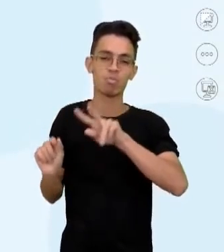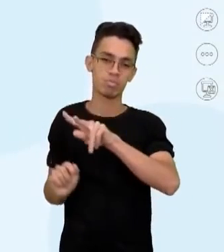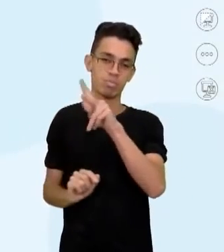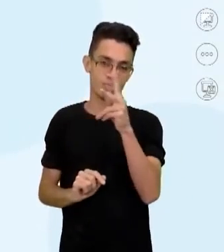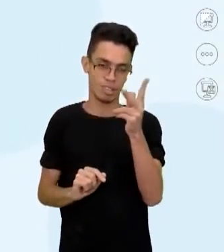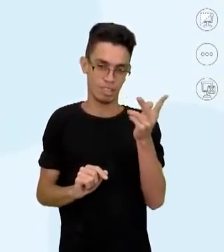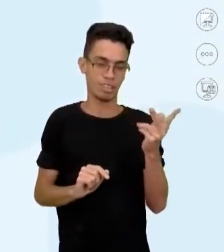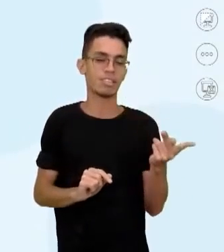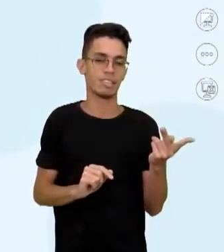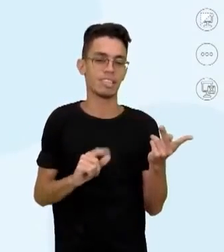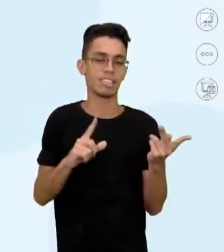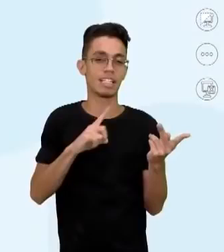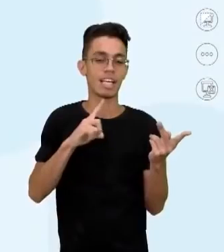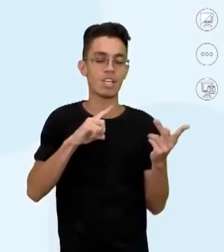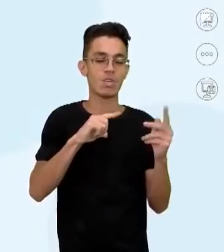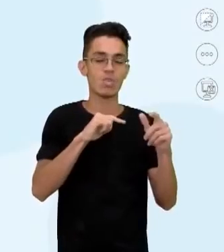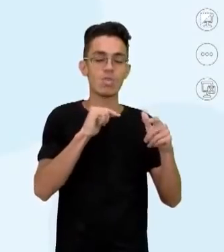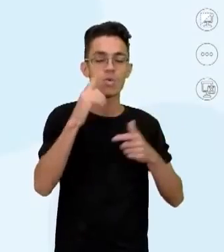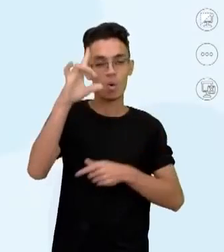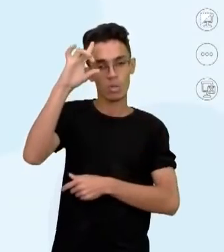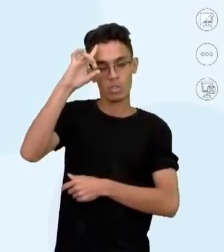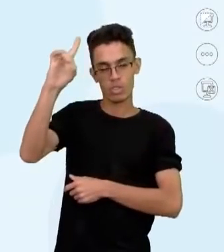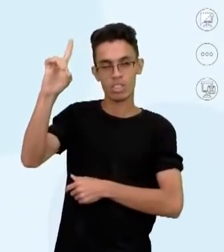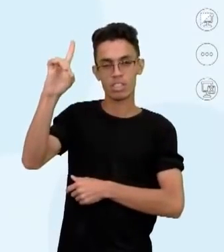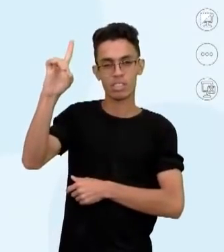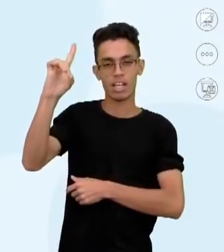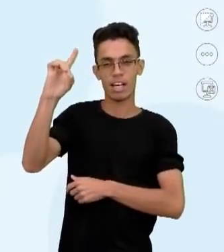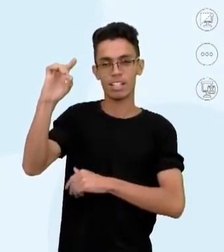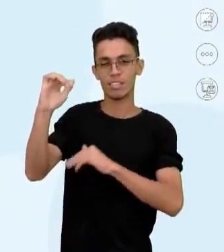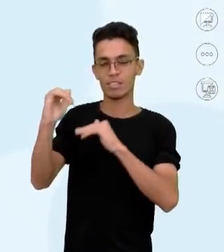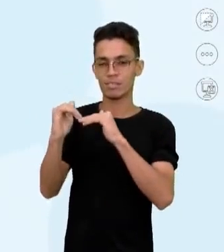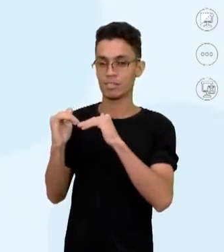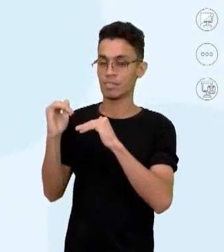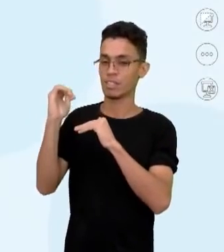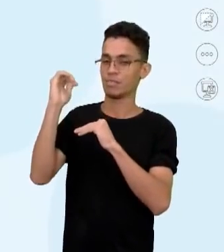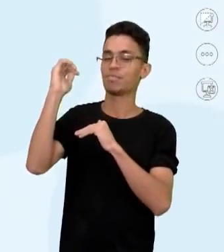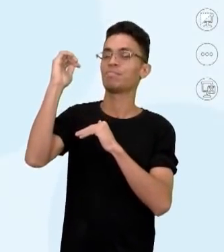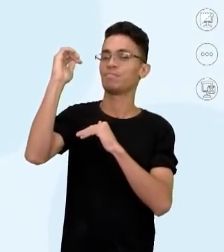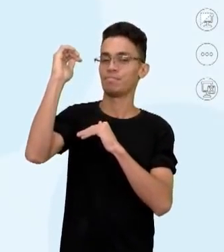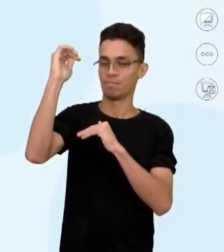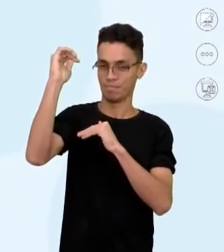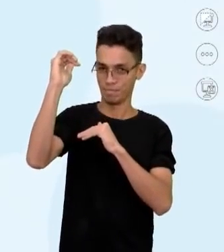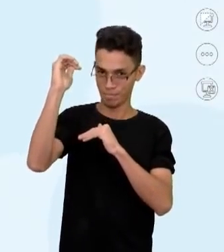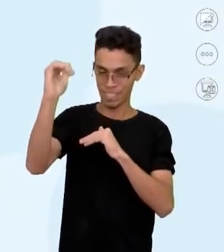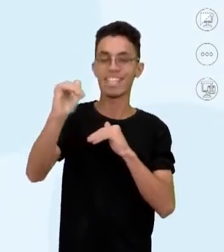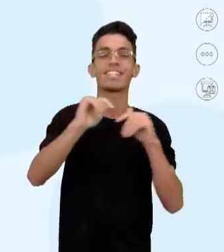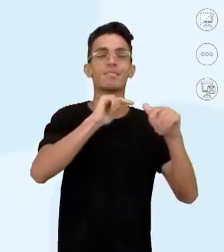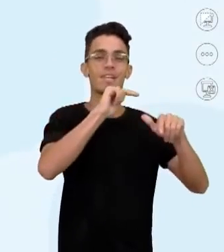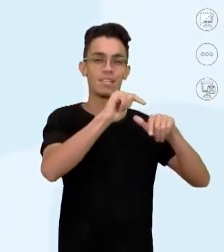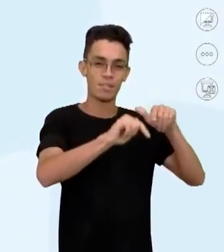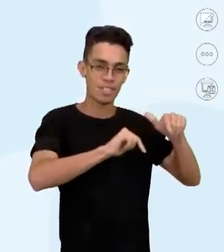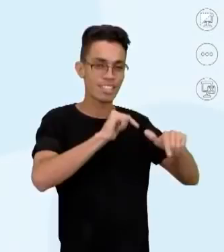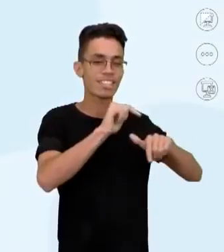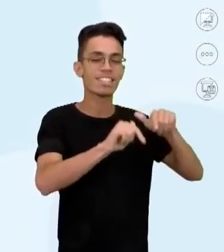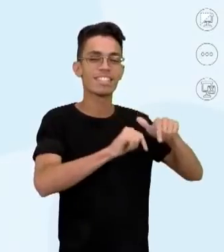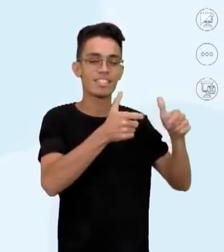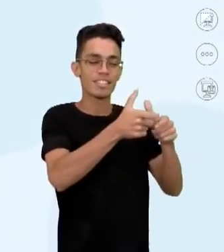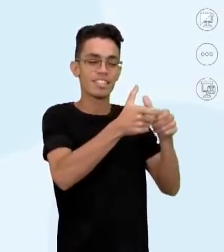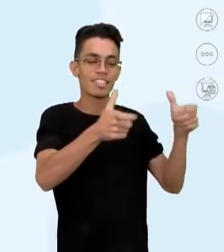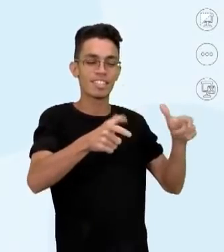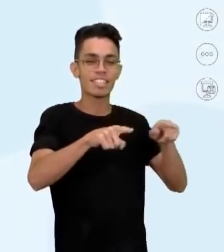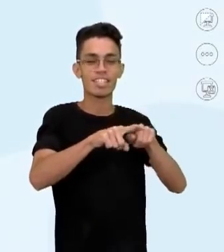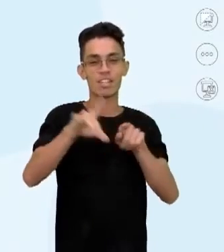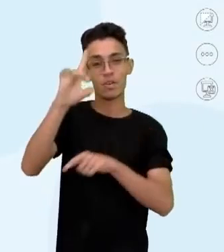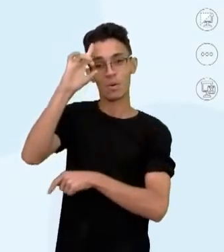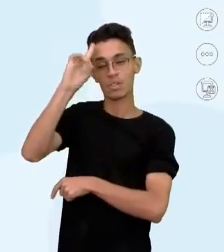ó. Então, vai aumentar o número de dias. Vou fazer aqui o contrário, né? Aumentando o número de trabalhadores, vai reduzir,